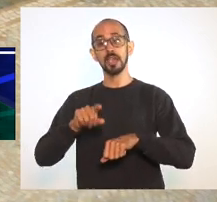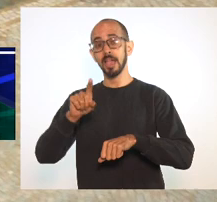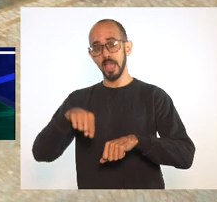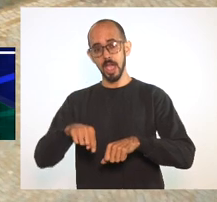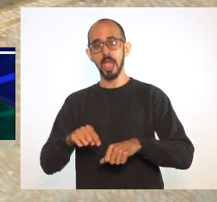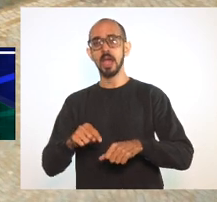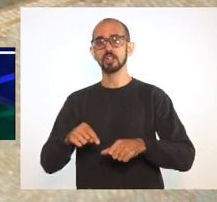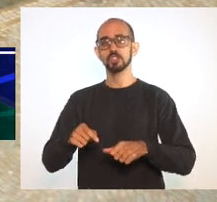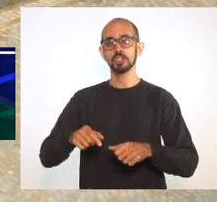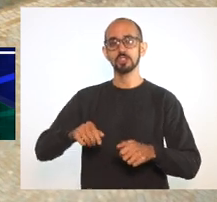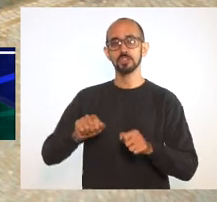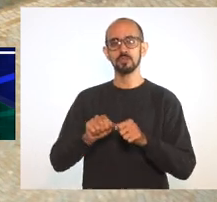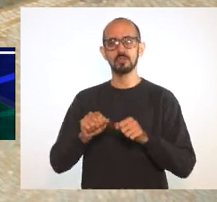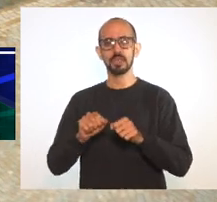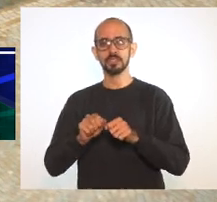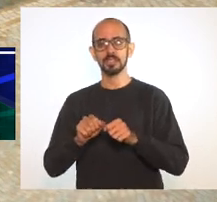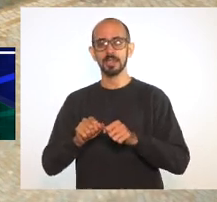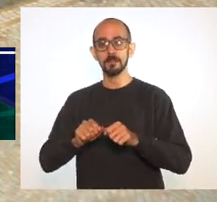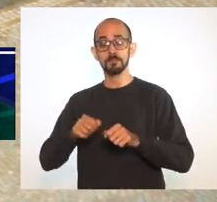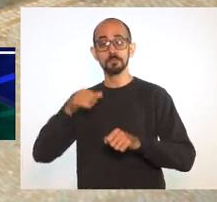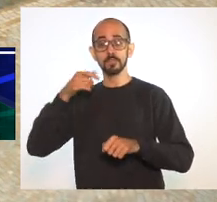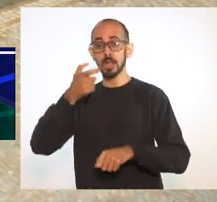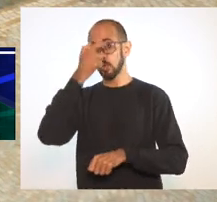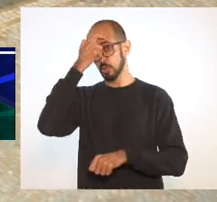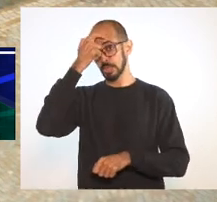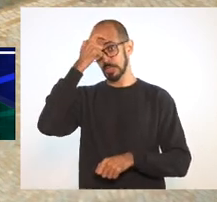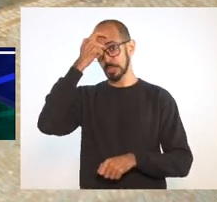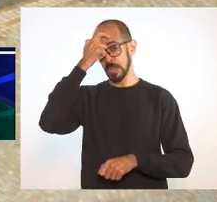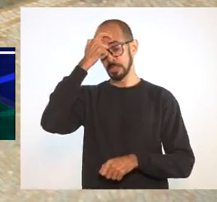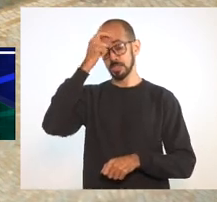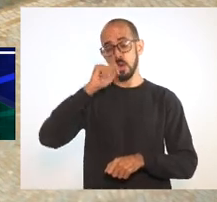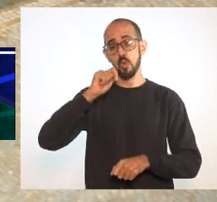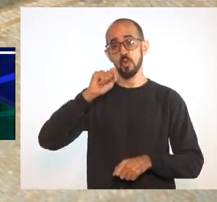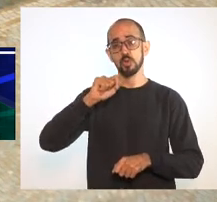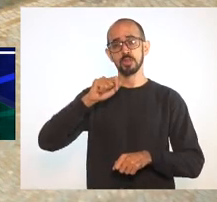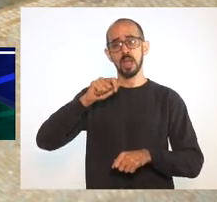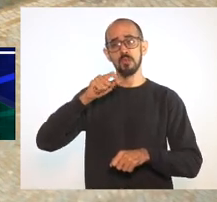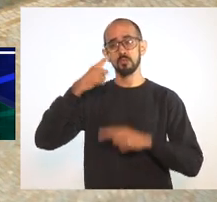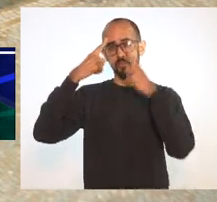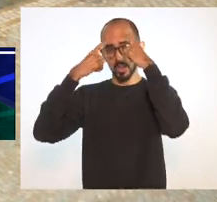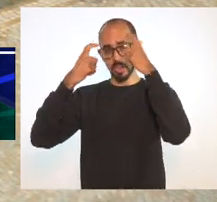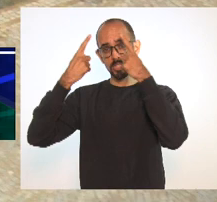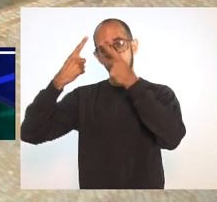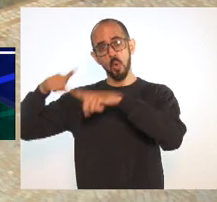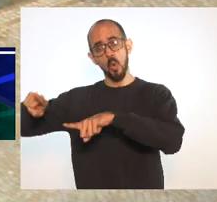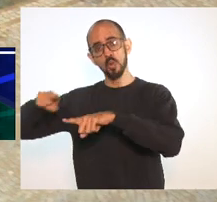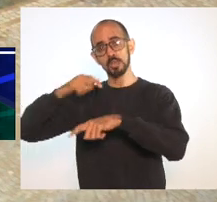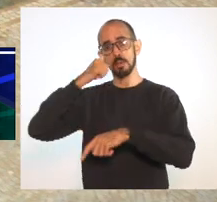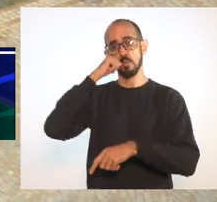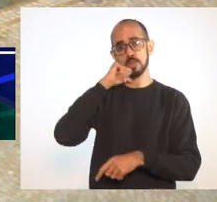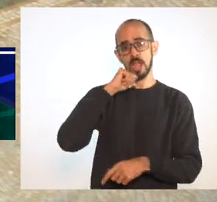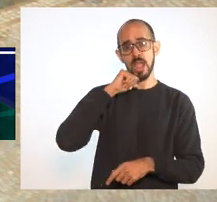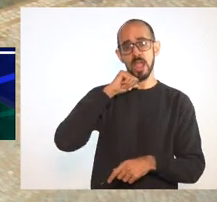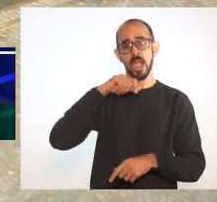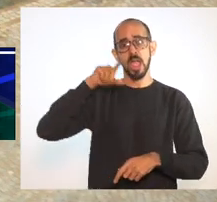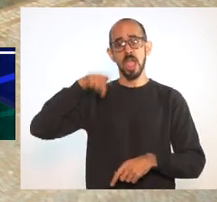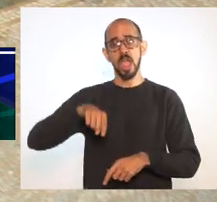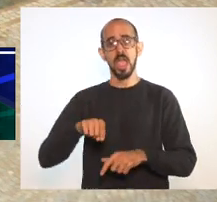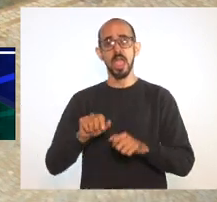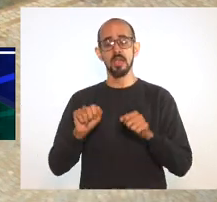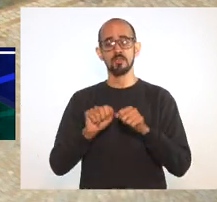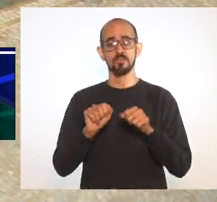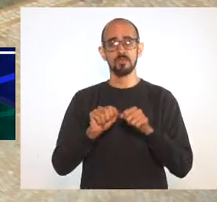no combate, na conscientização da violência contra a mulher. E aonde será um mês, aonde